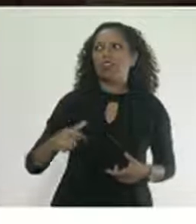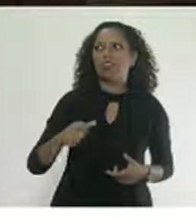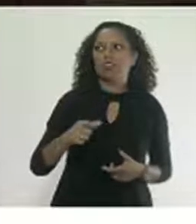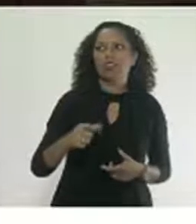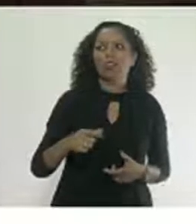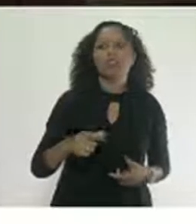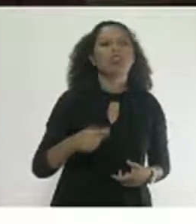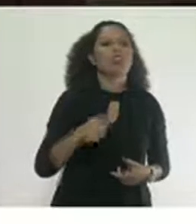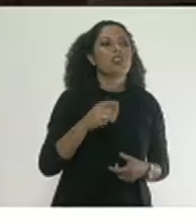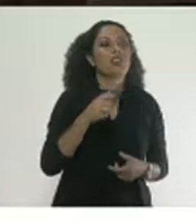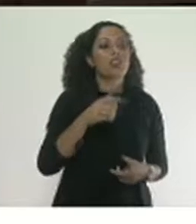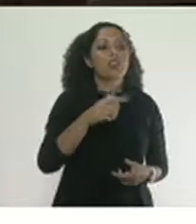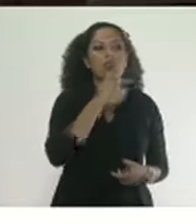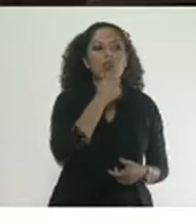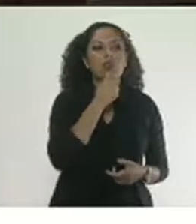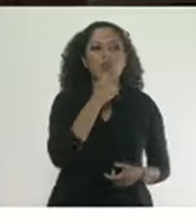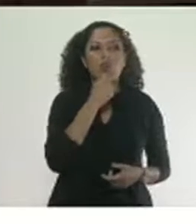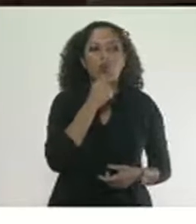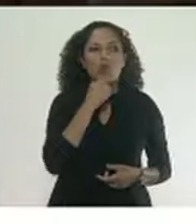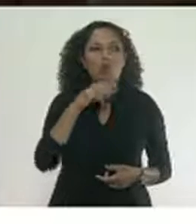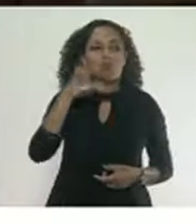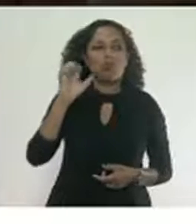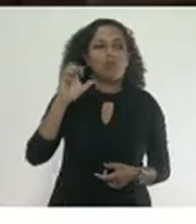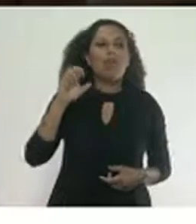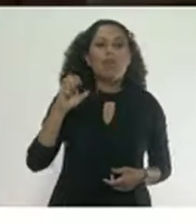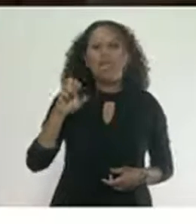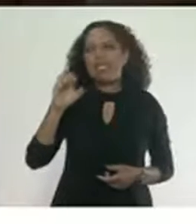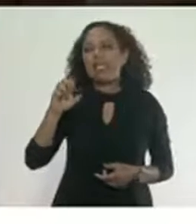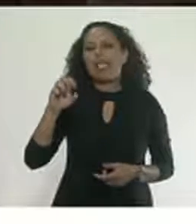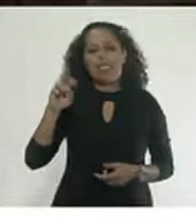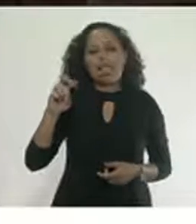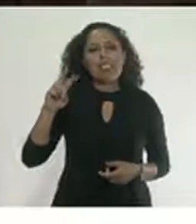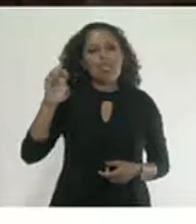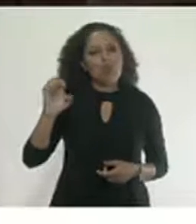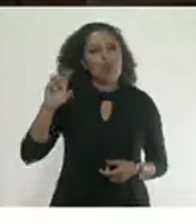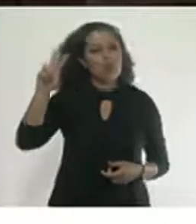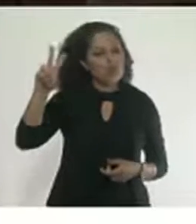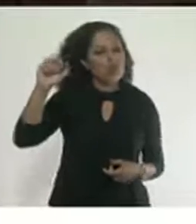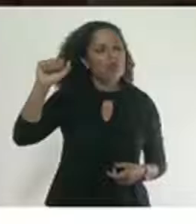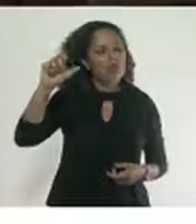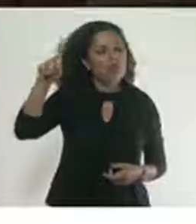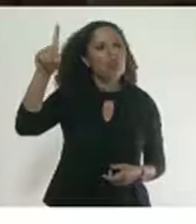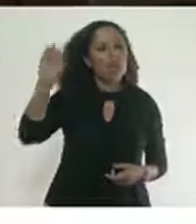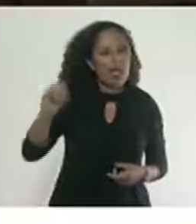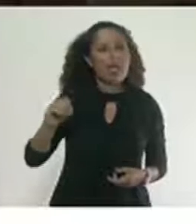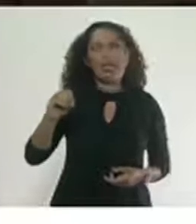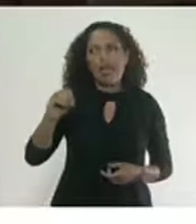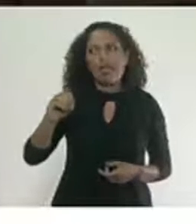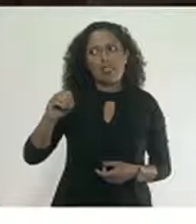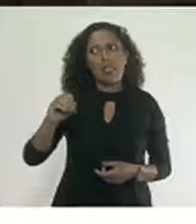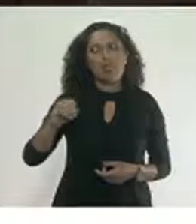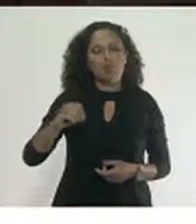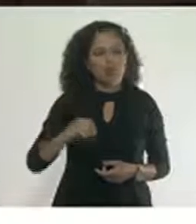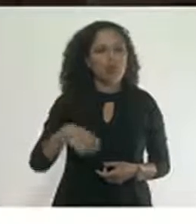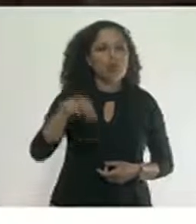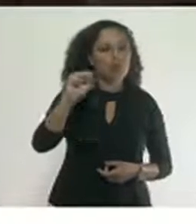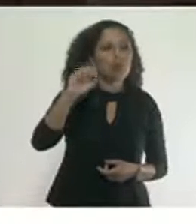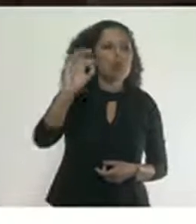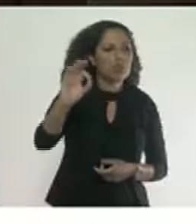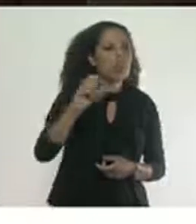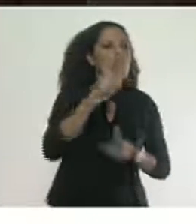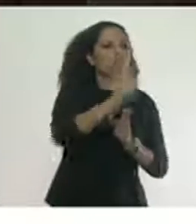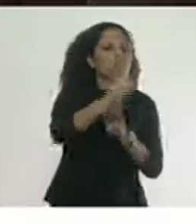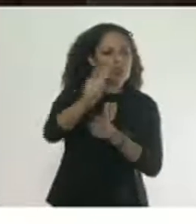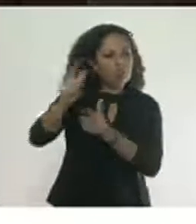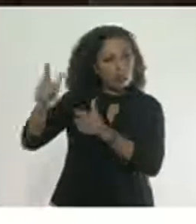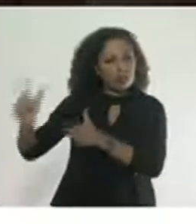de domingo, uma tarde ensolarada, 2h30 da tarde, o carro do Evaldo foi alvejado com